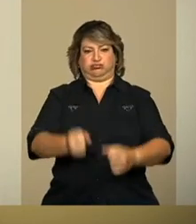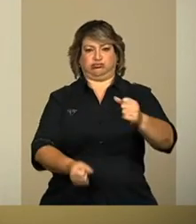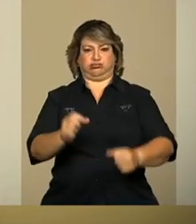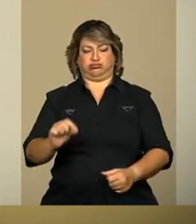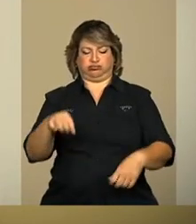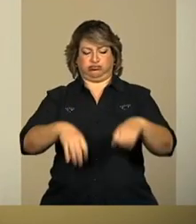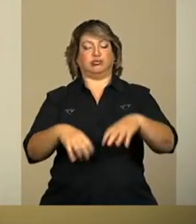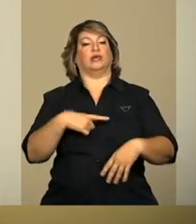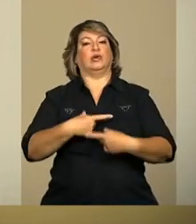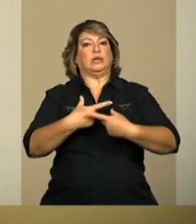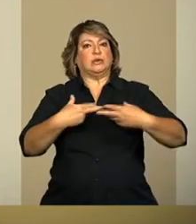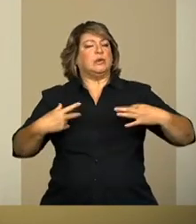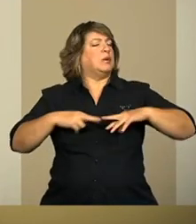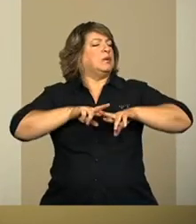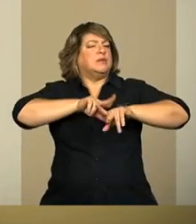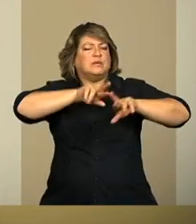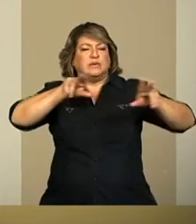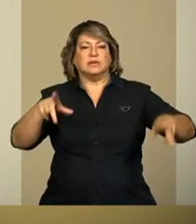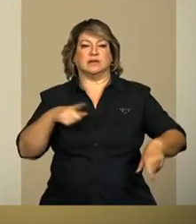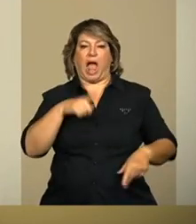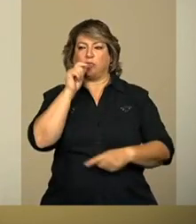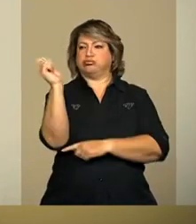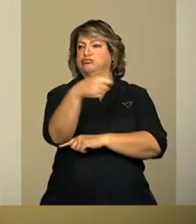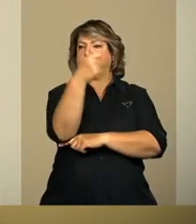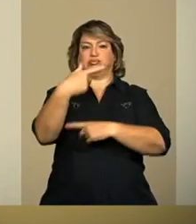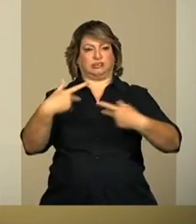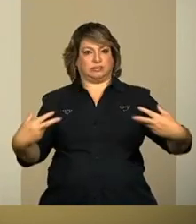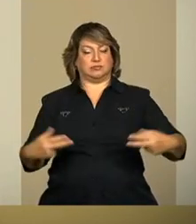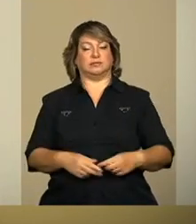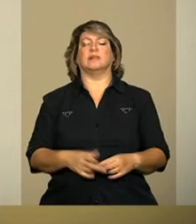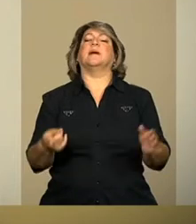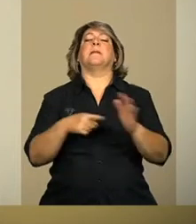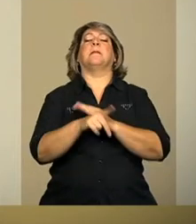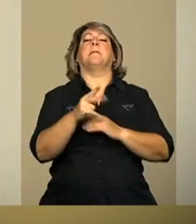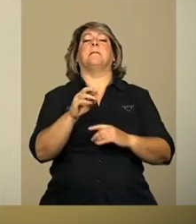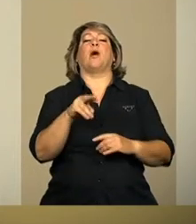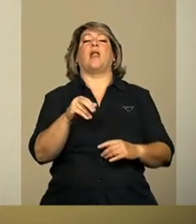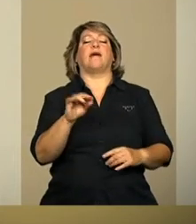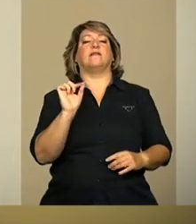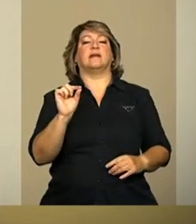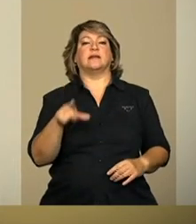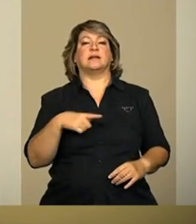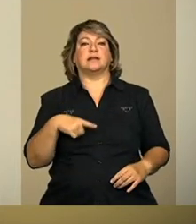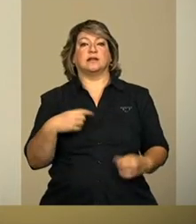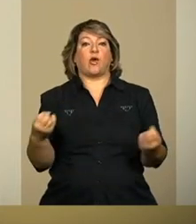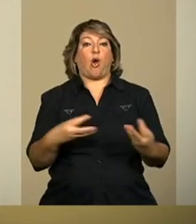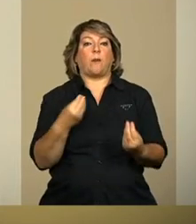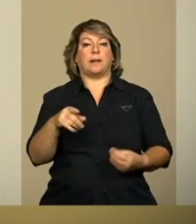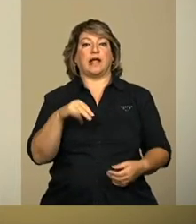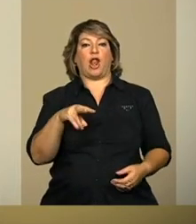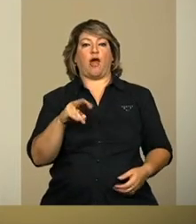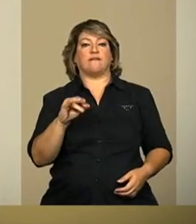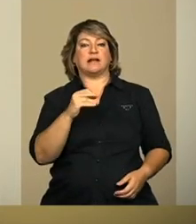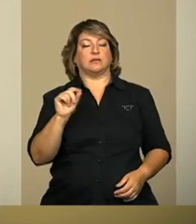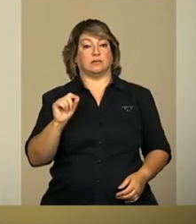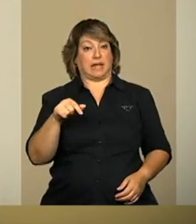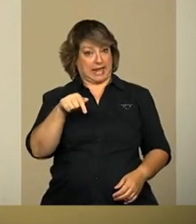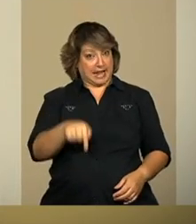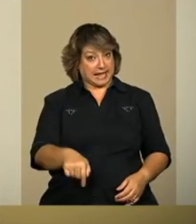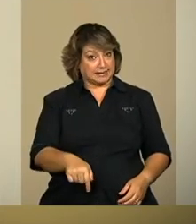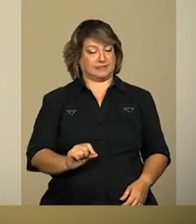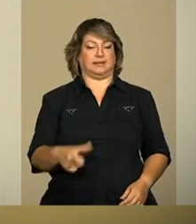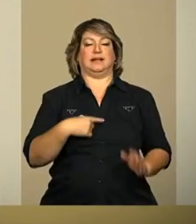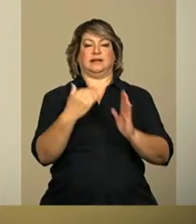muito importantes e equipamentos de irrigação e o Pronaf inovação presidenta olha Luciano o Pronaf inovação ajuda o